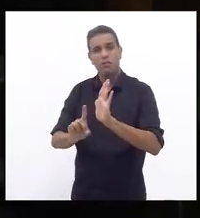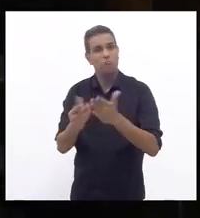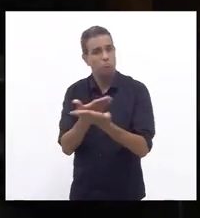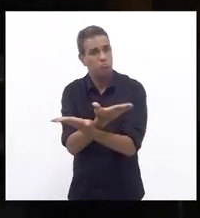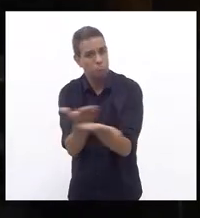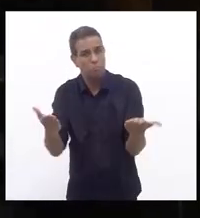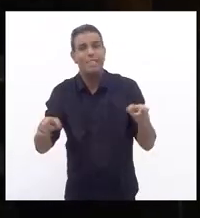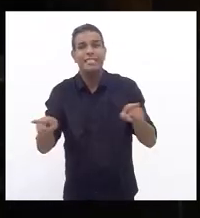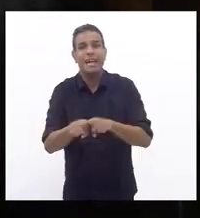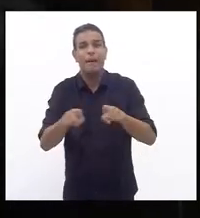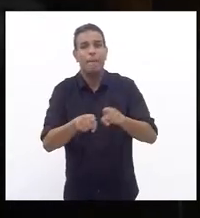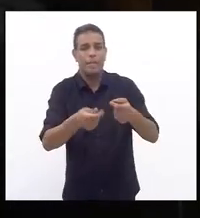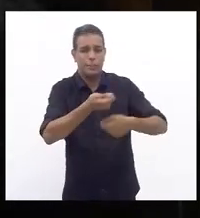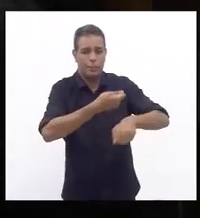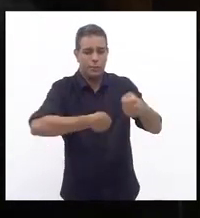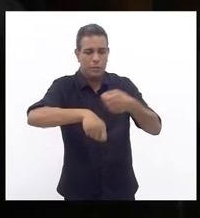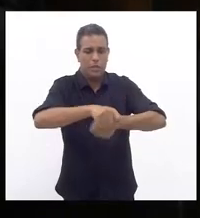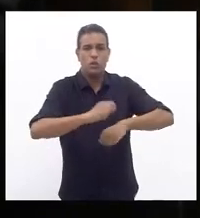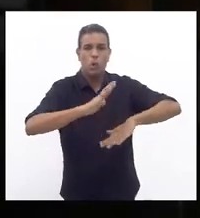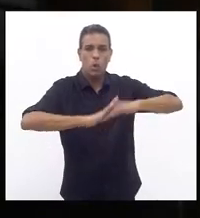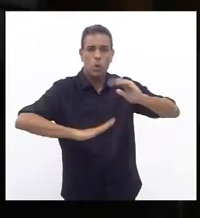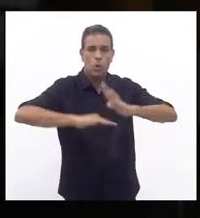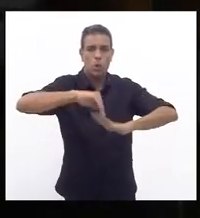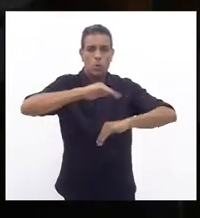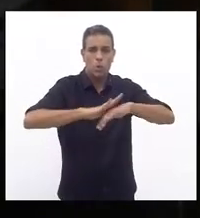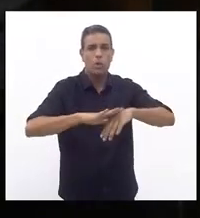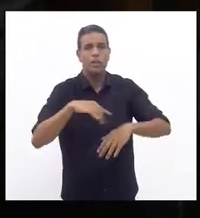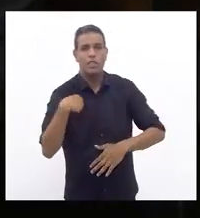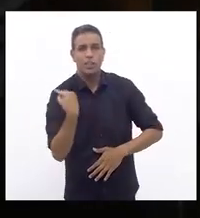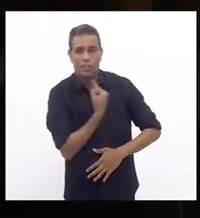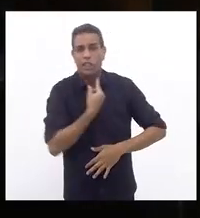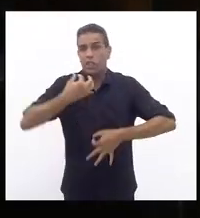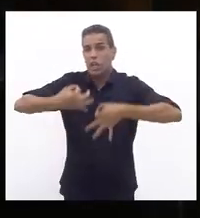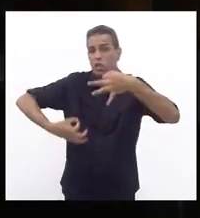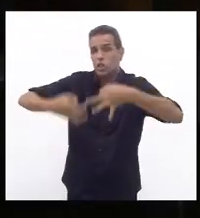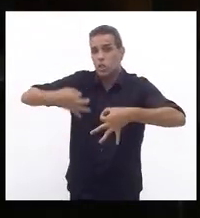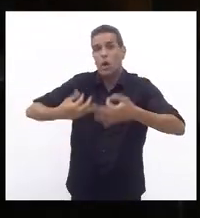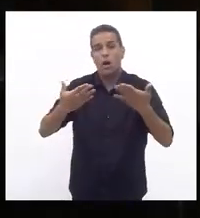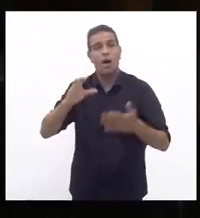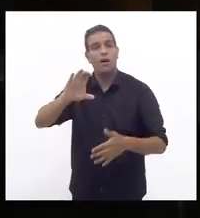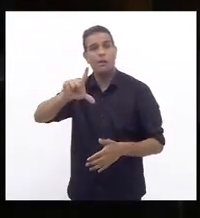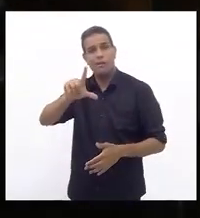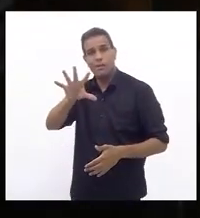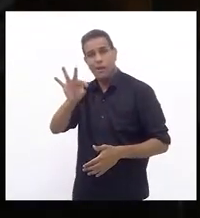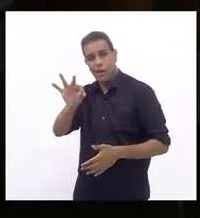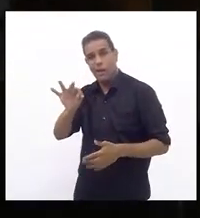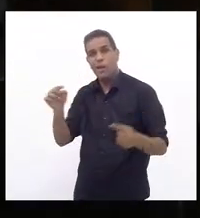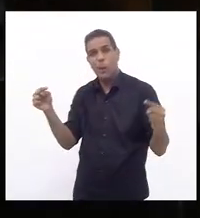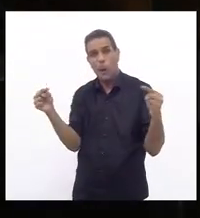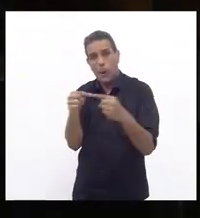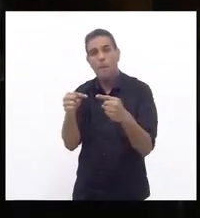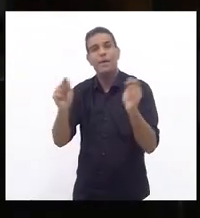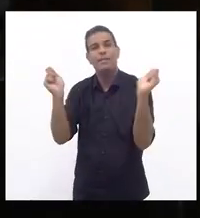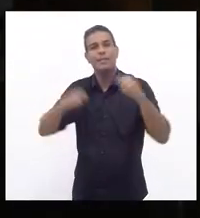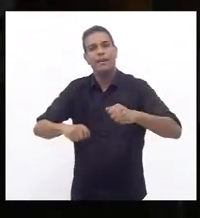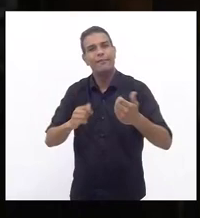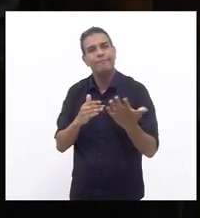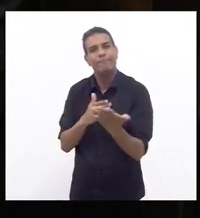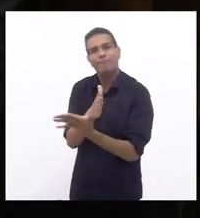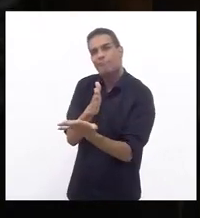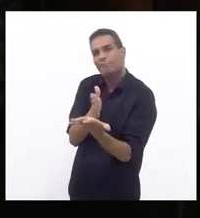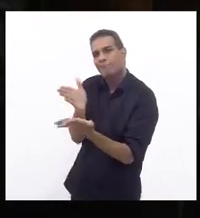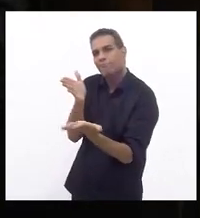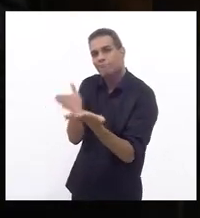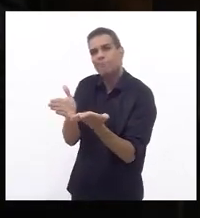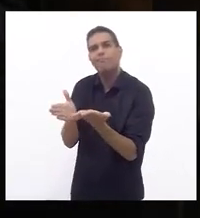o ato administrativo perfeito e a coisa julgada. A CLT preconiza em vários dos seus